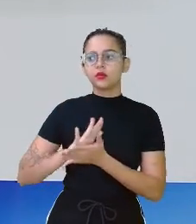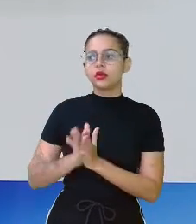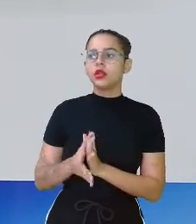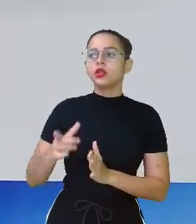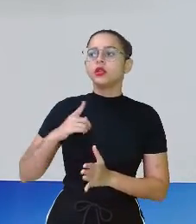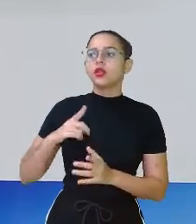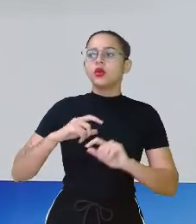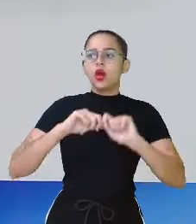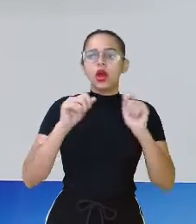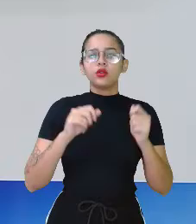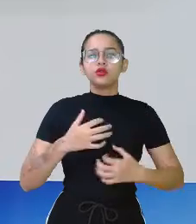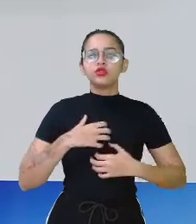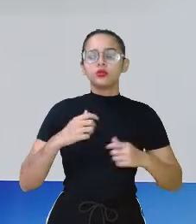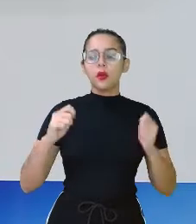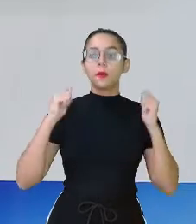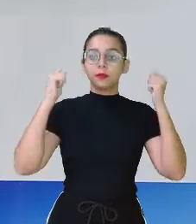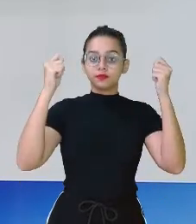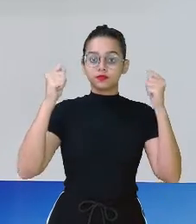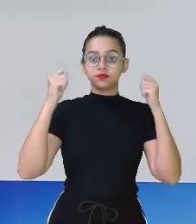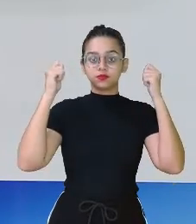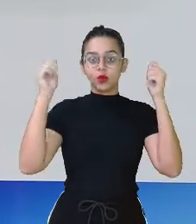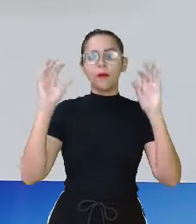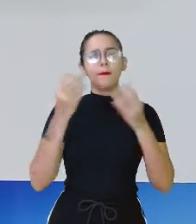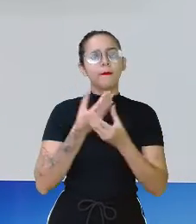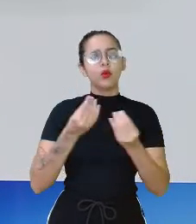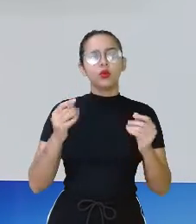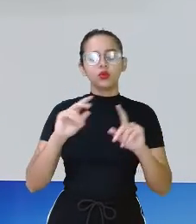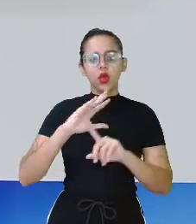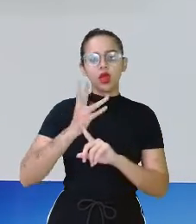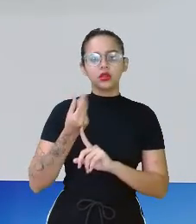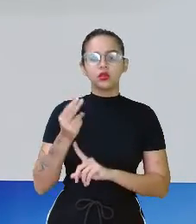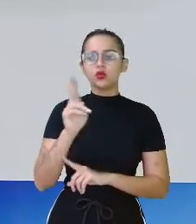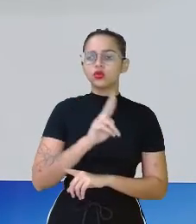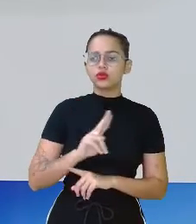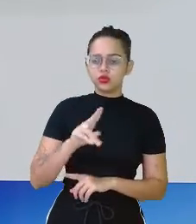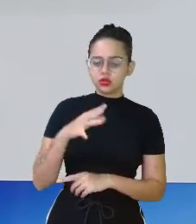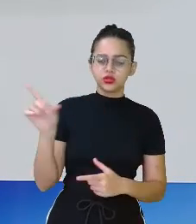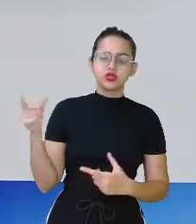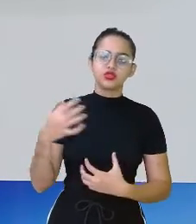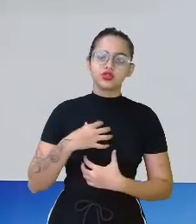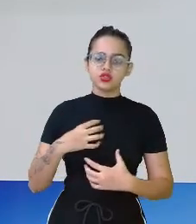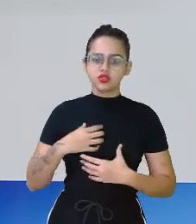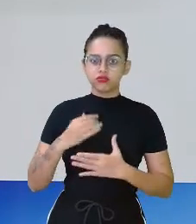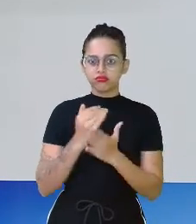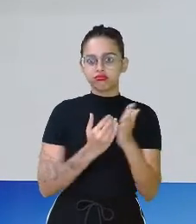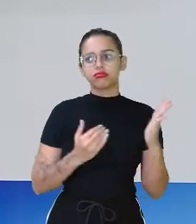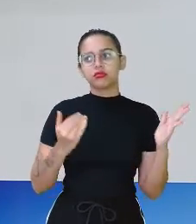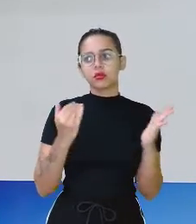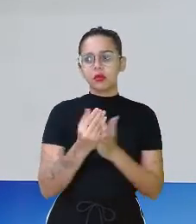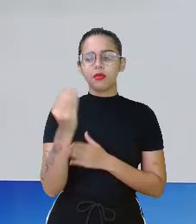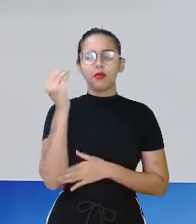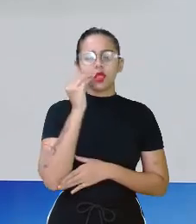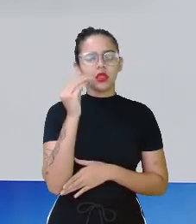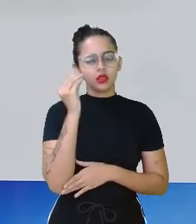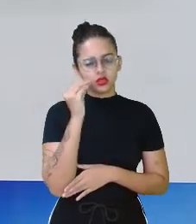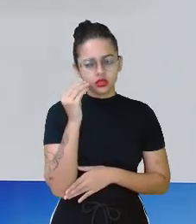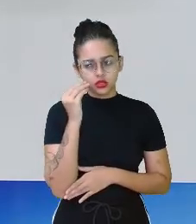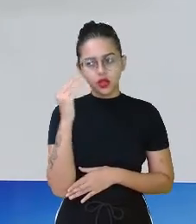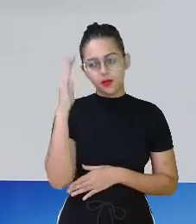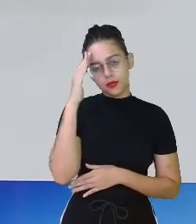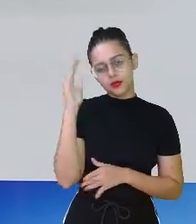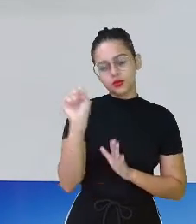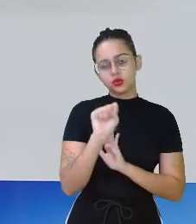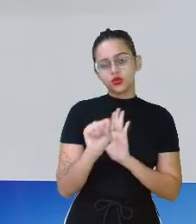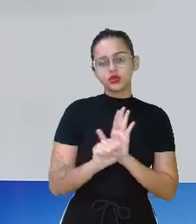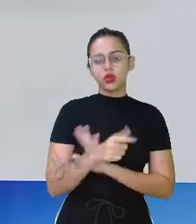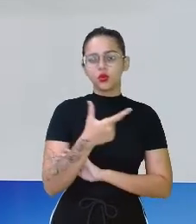como uma forma de protesto. Muitos artistas utilizaram desses métodos bem radicais na body art para protestar, né? Principalmente no